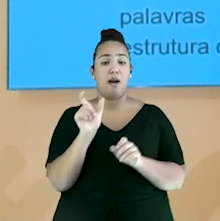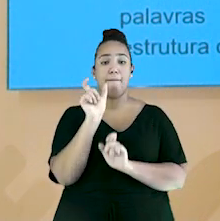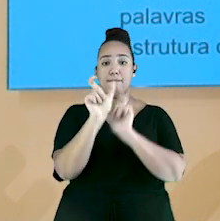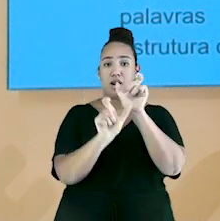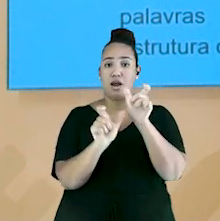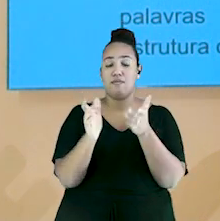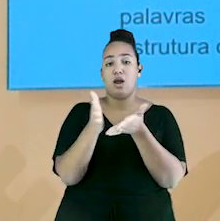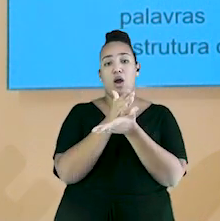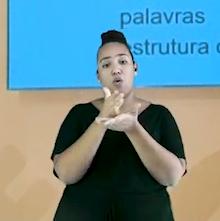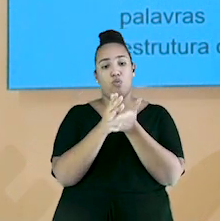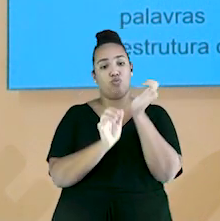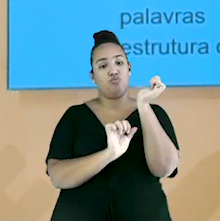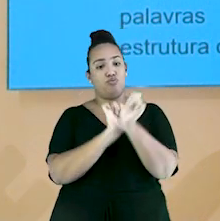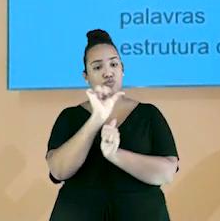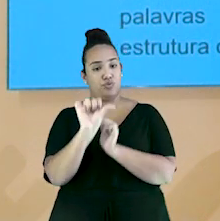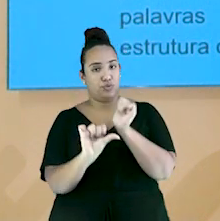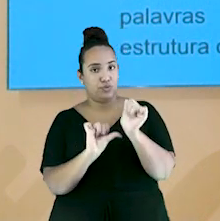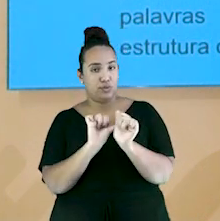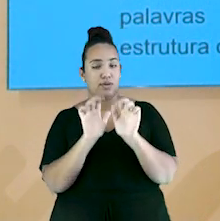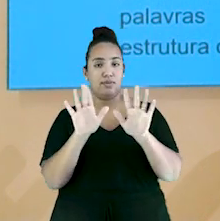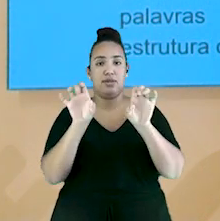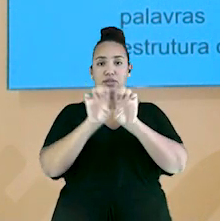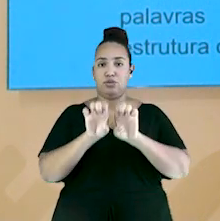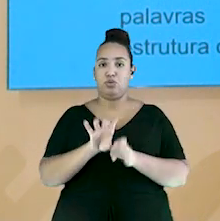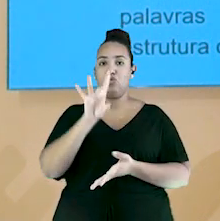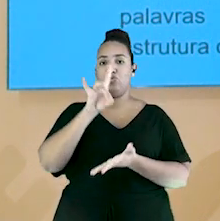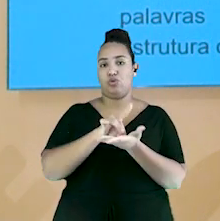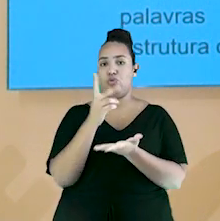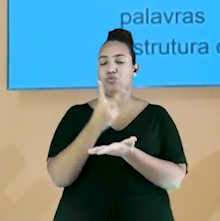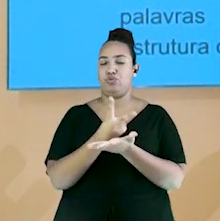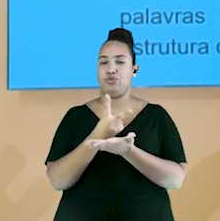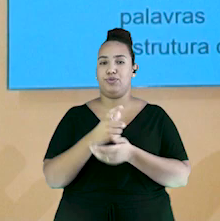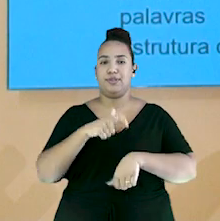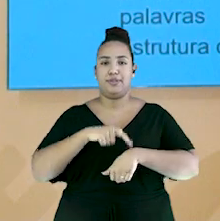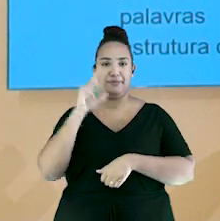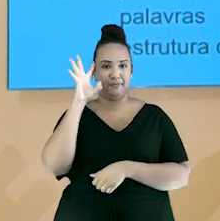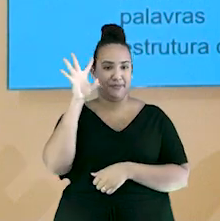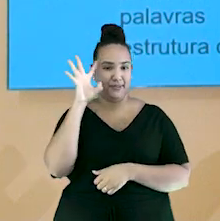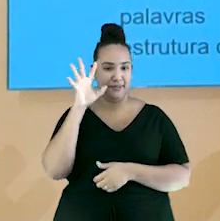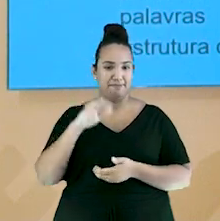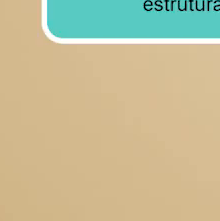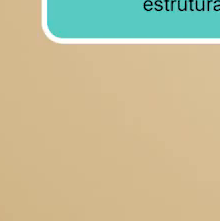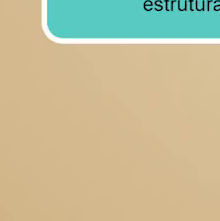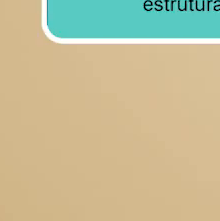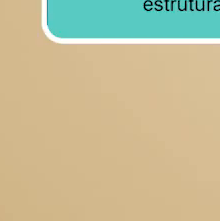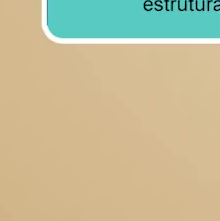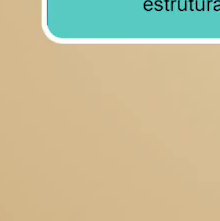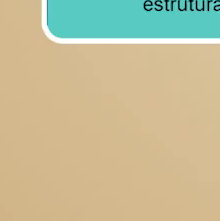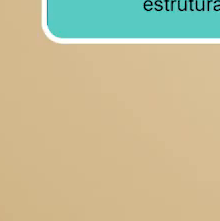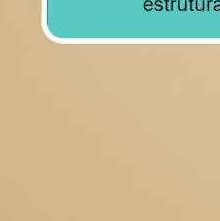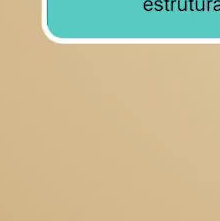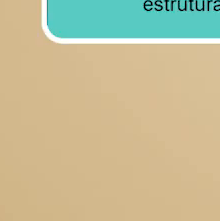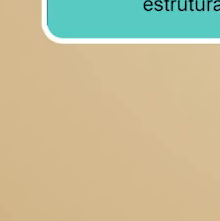alterando algumas palavras, mas mantendo a sua estrutura original. Tempo para vocês pensarem.